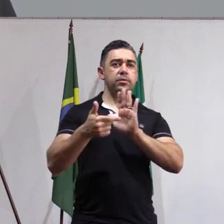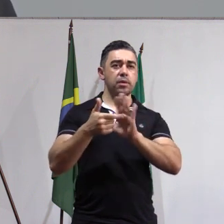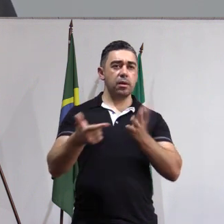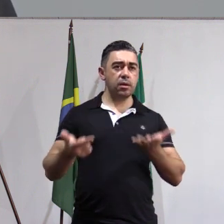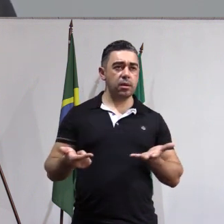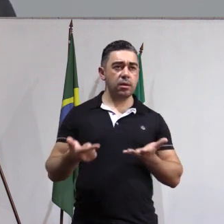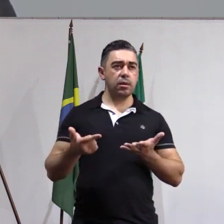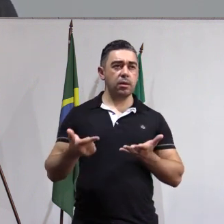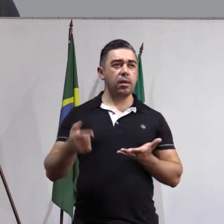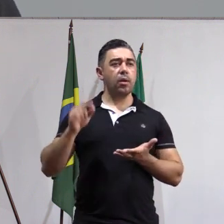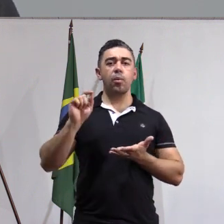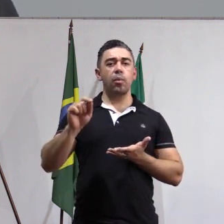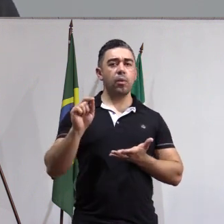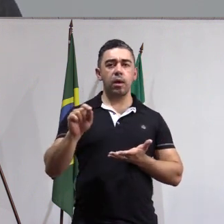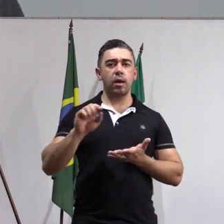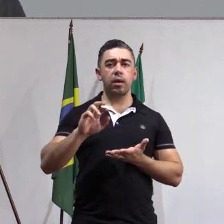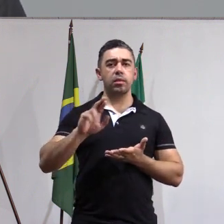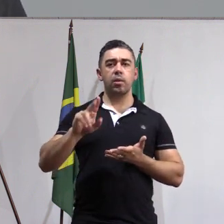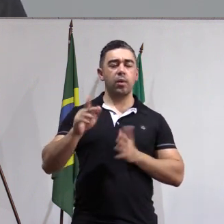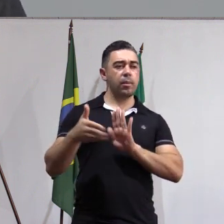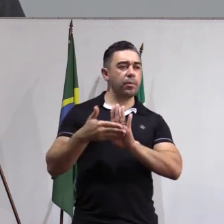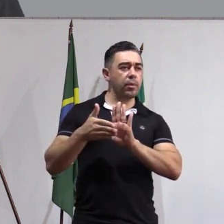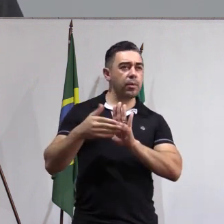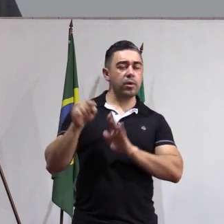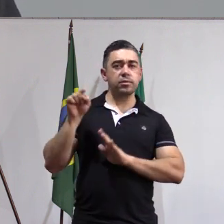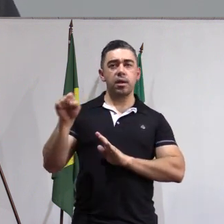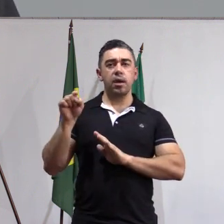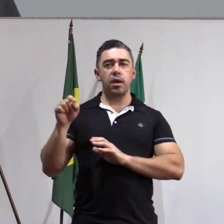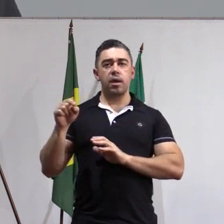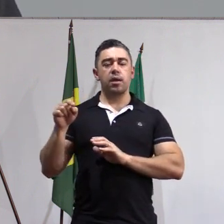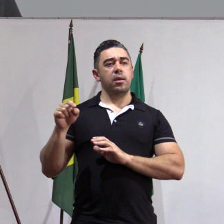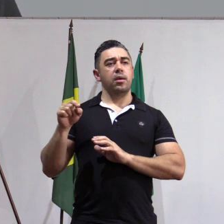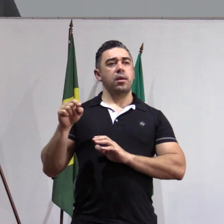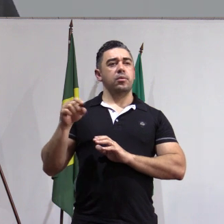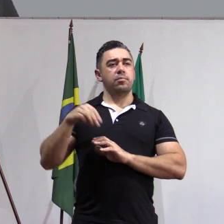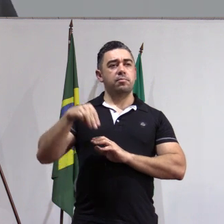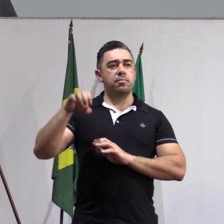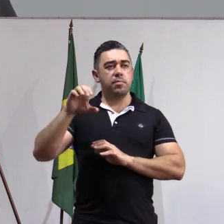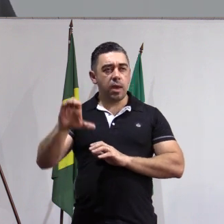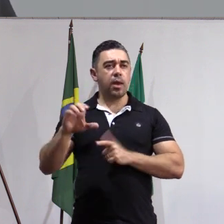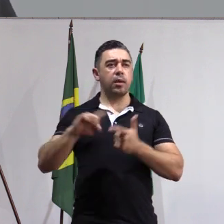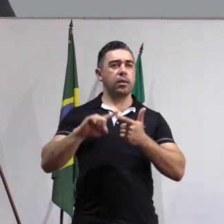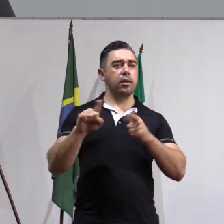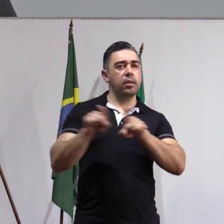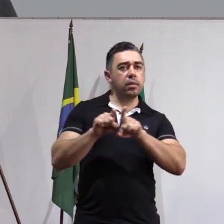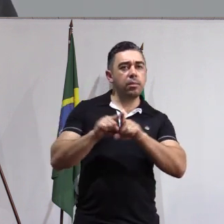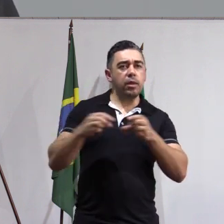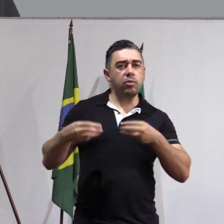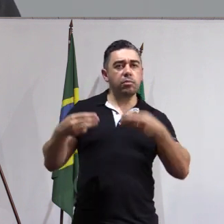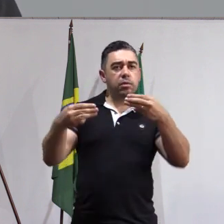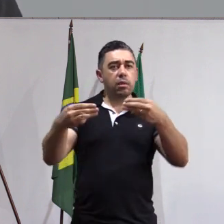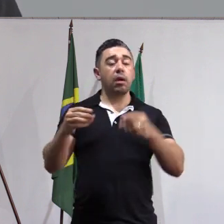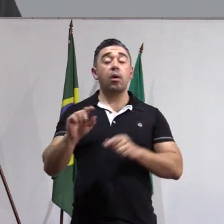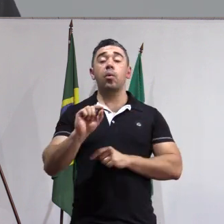e que se trata não de uma proposta do ministro, não de uma proposta do MEC, mas de uma proposta de governo, da visão